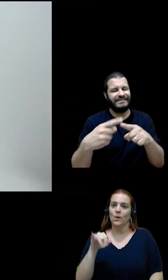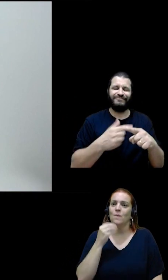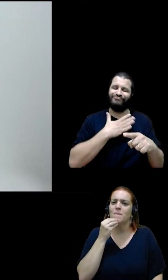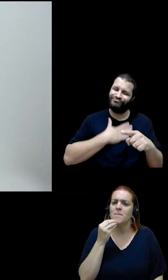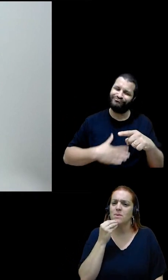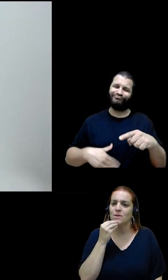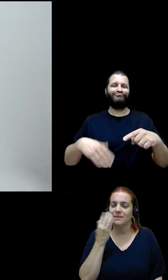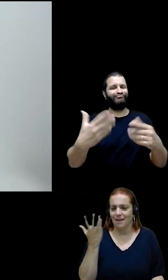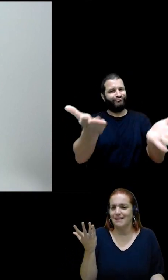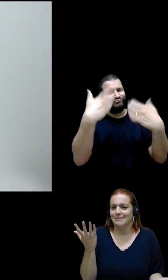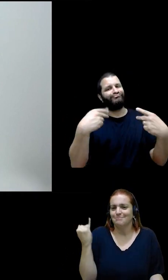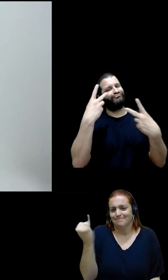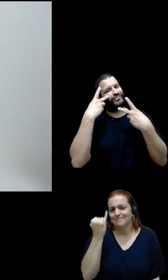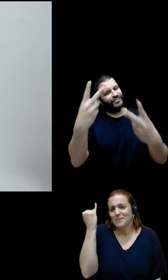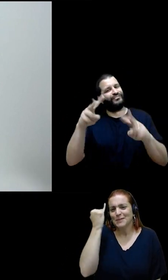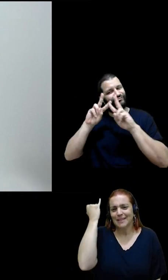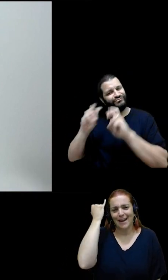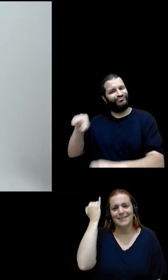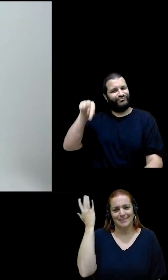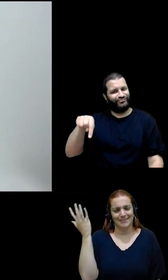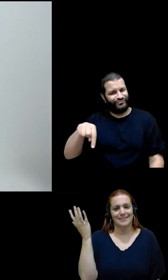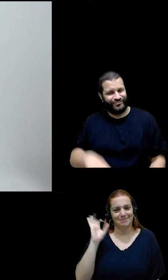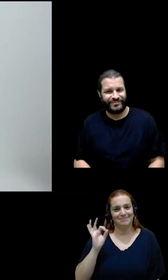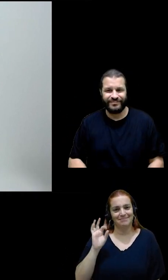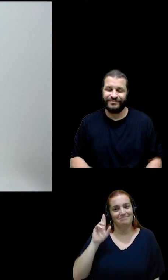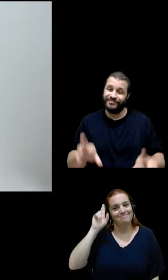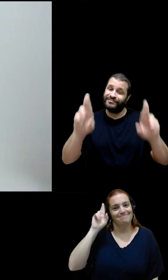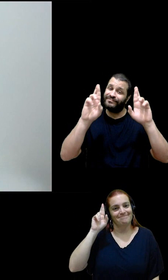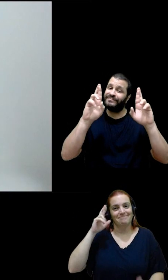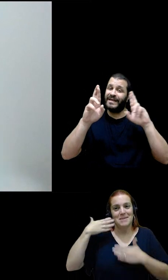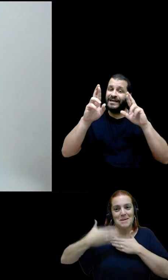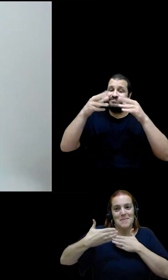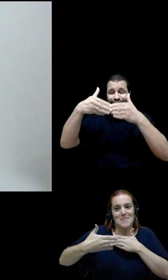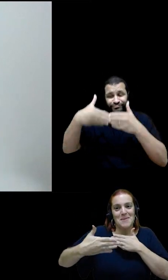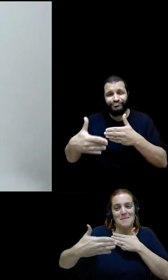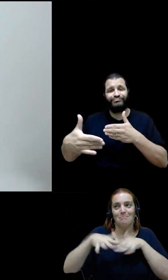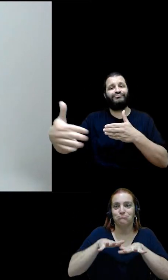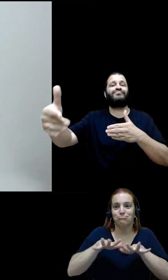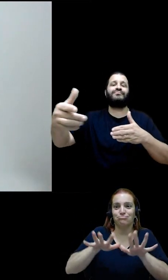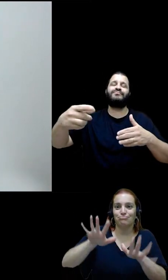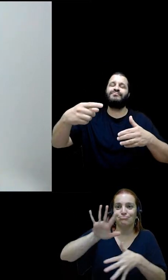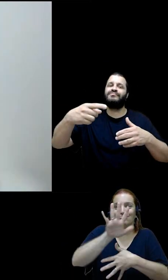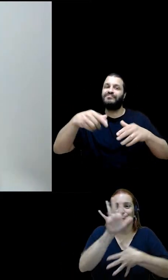oportunidade super, super bacana, assim. Espero que tenha mais eco, né?